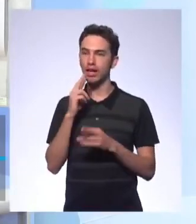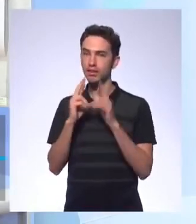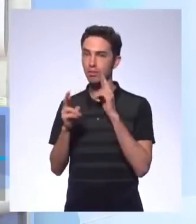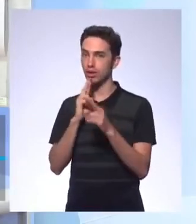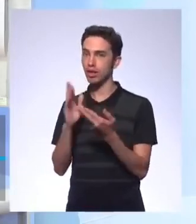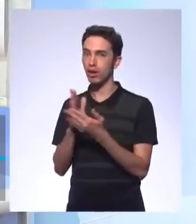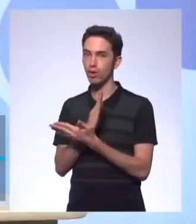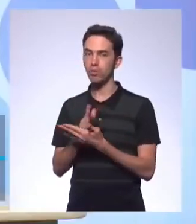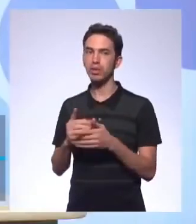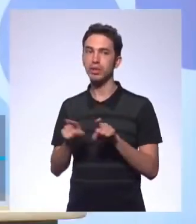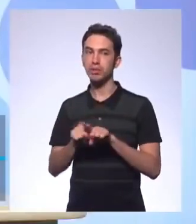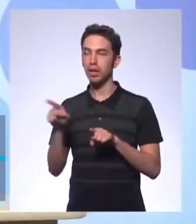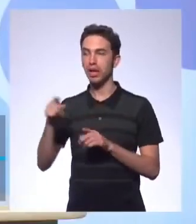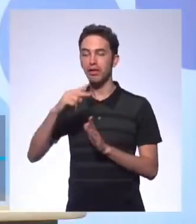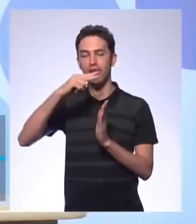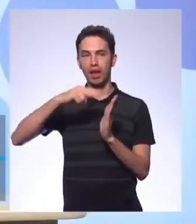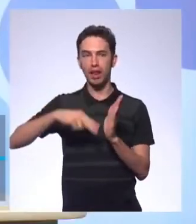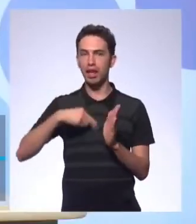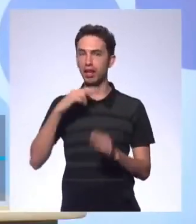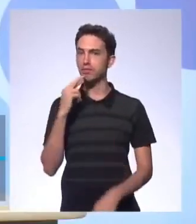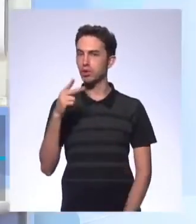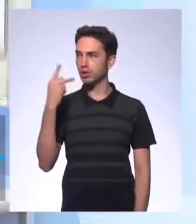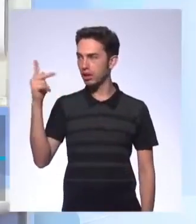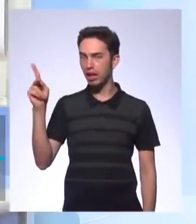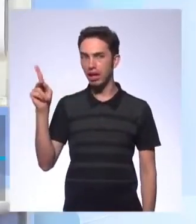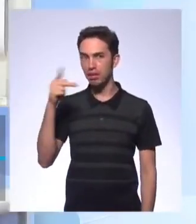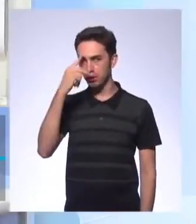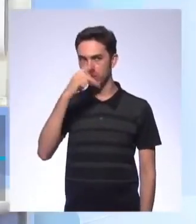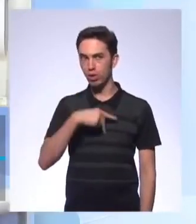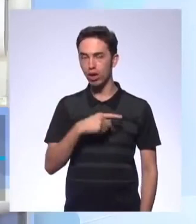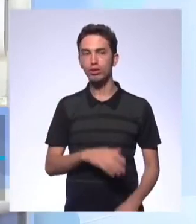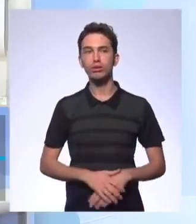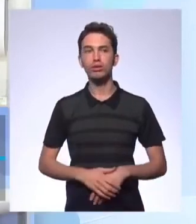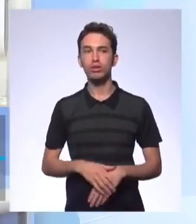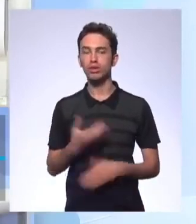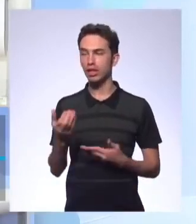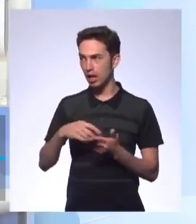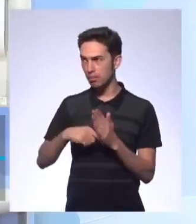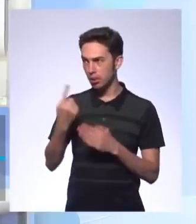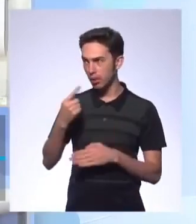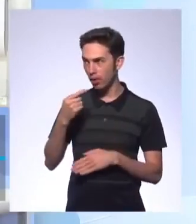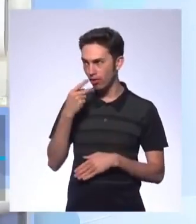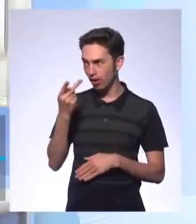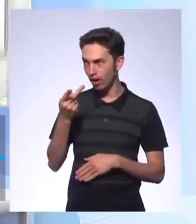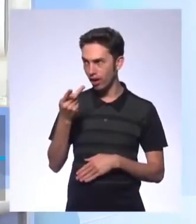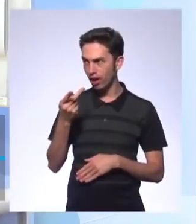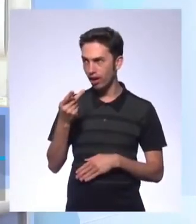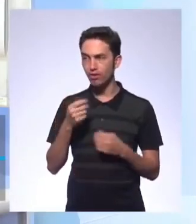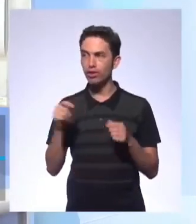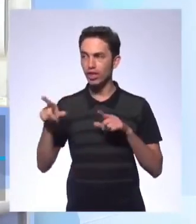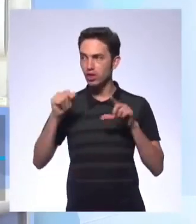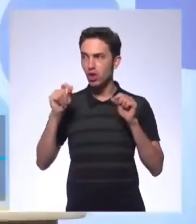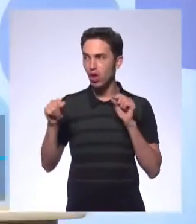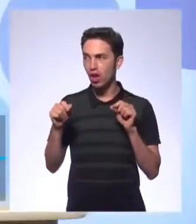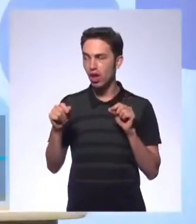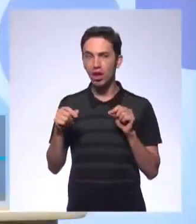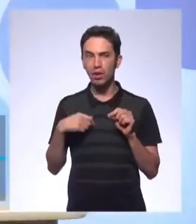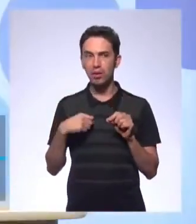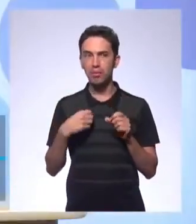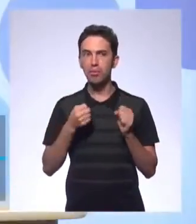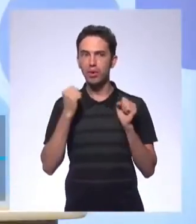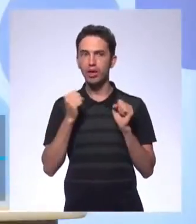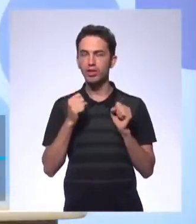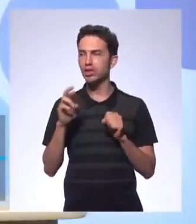Nicole já vai ler a resposta dela também. Quer ler primeiro, Nicole, a sua resposta? Ou você quer que eu traga a resposta do chat? Vamos lá, você vai escolher hoje. Pode trazer